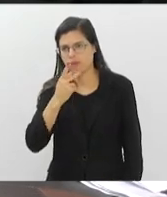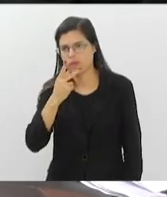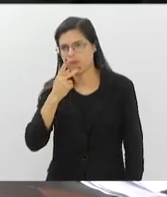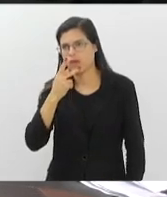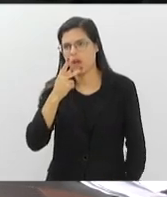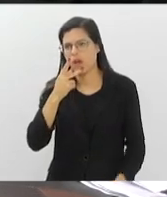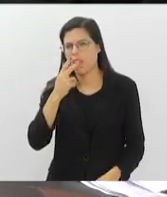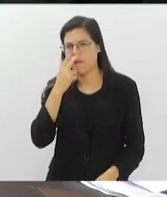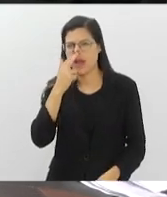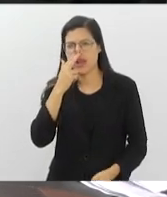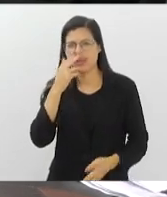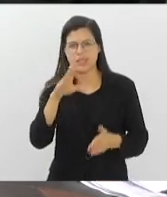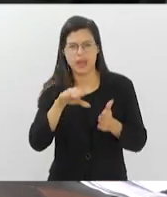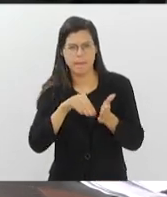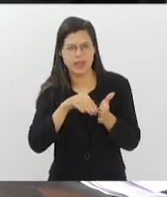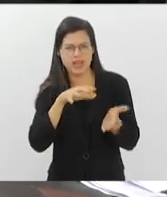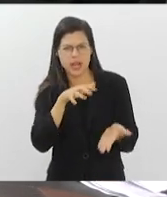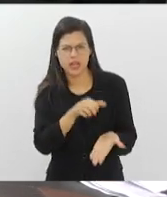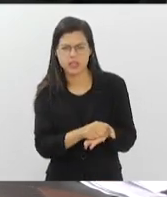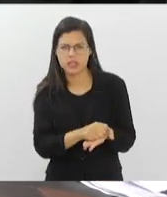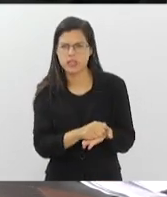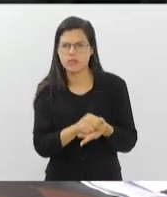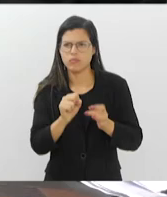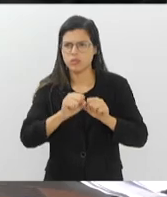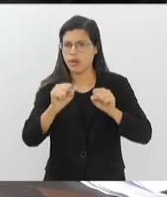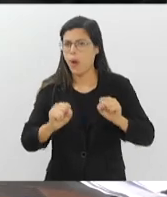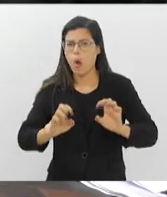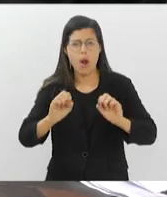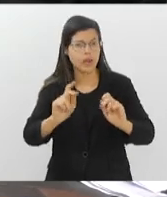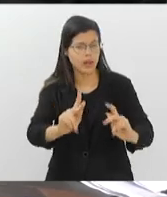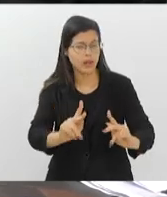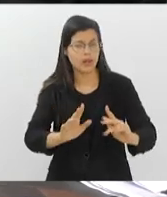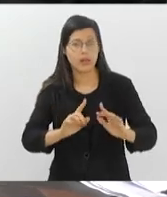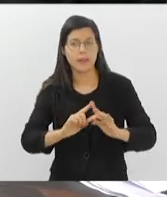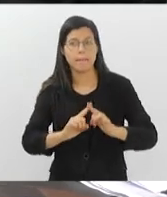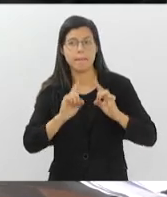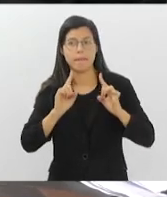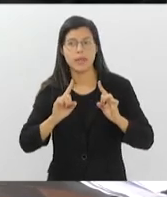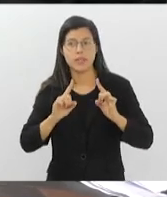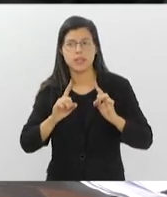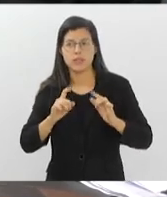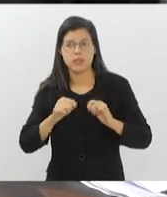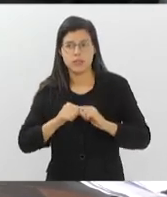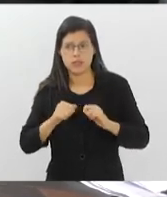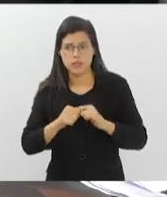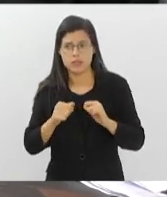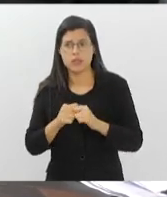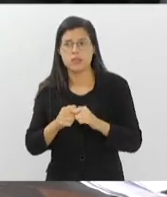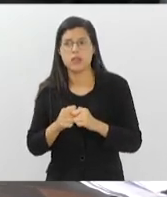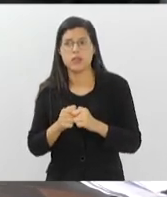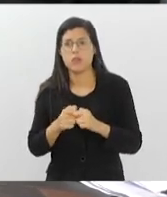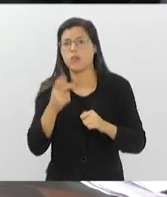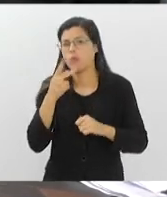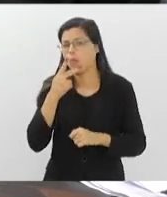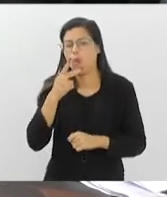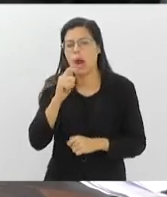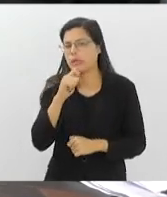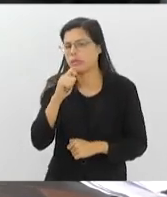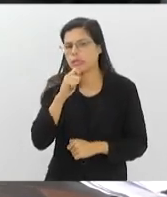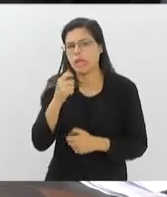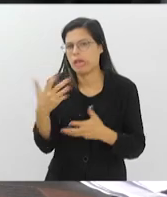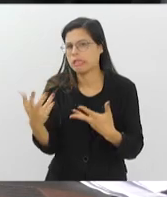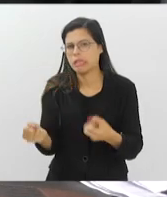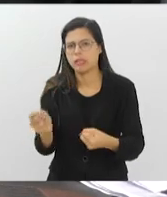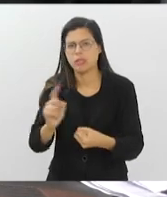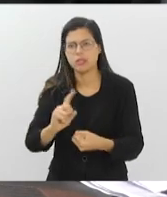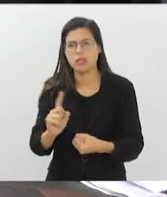cadastrada no sistema, aquela outra não pode. Tudo bem, mas ainda fazendo assim, foi dito que ainda não estão aceitas e